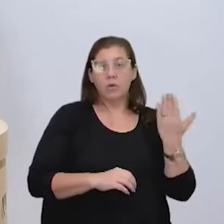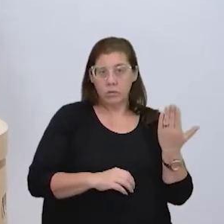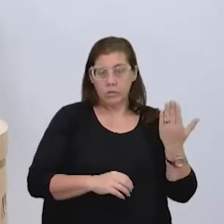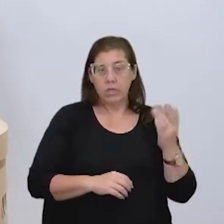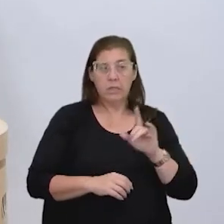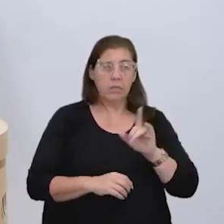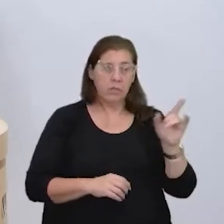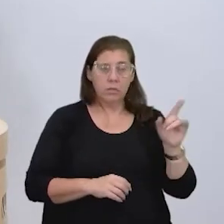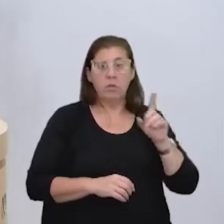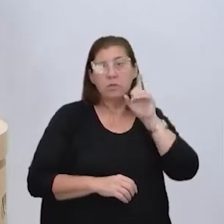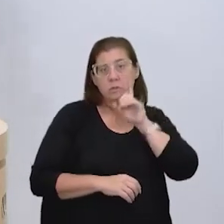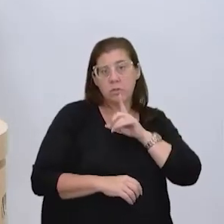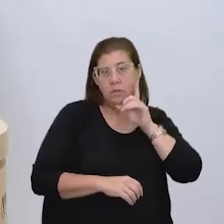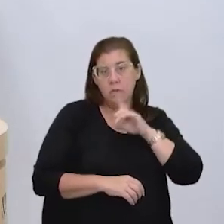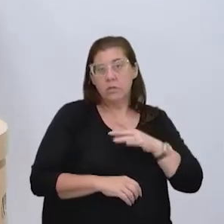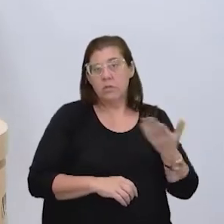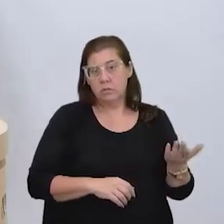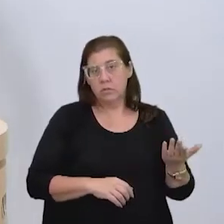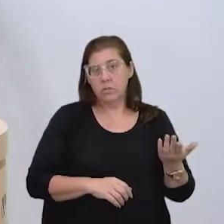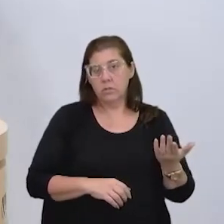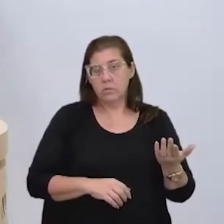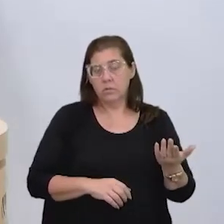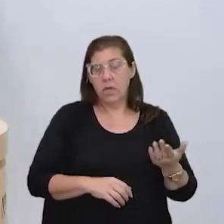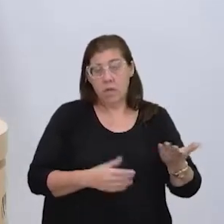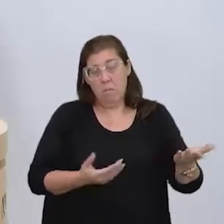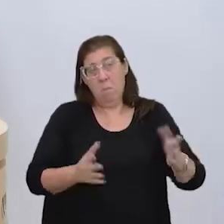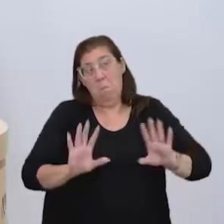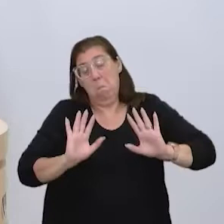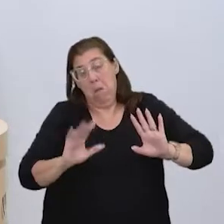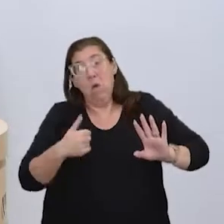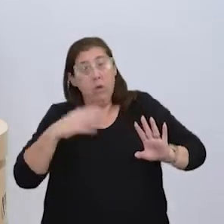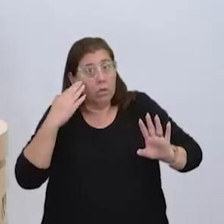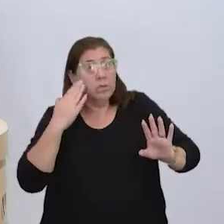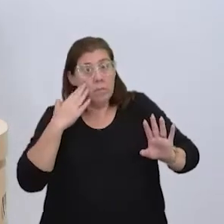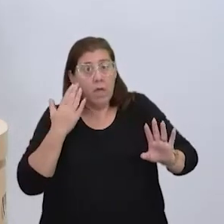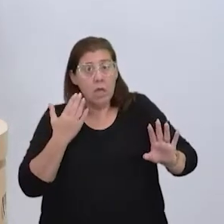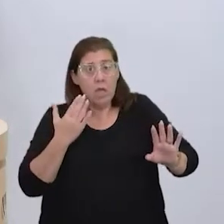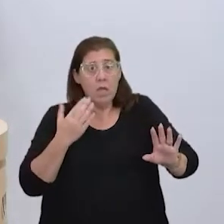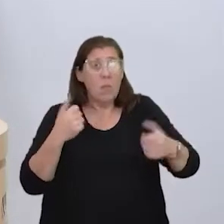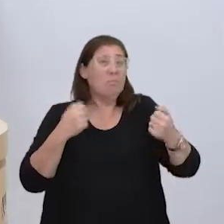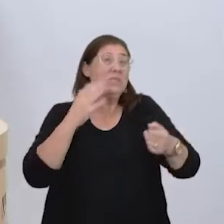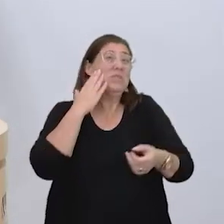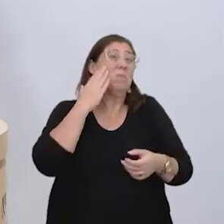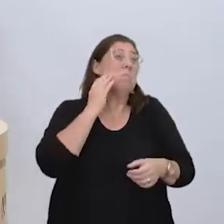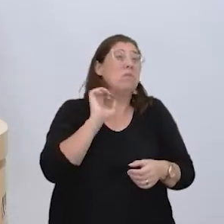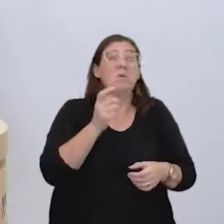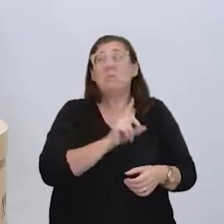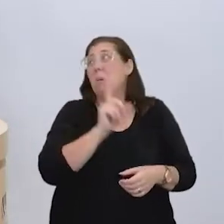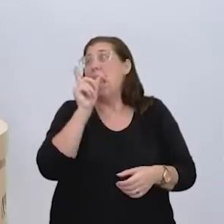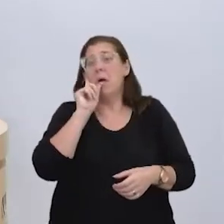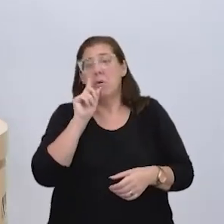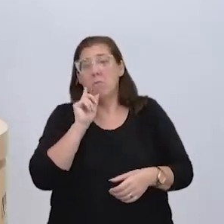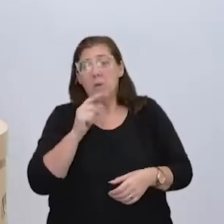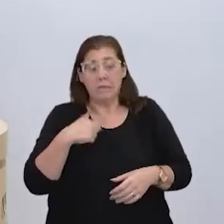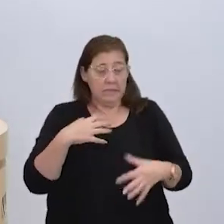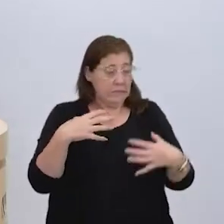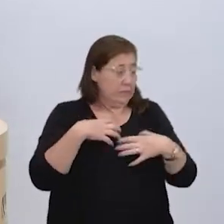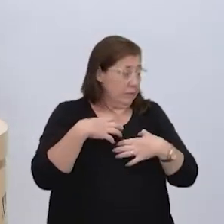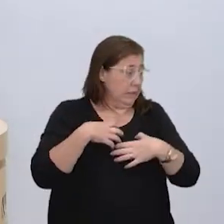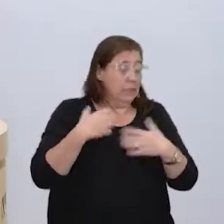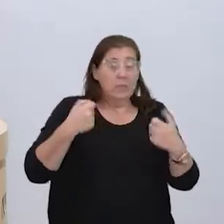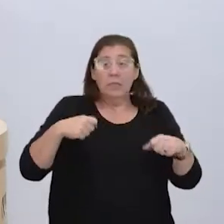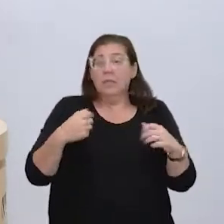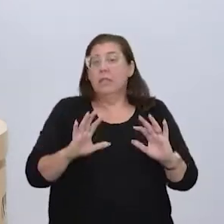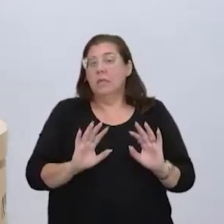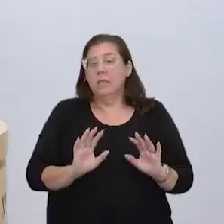Não. Vai mudar minha vida em alguma coisa? Menos ainda. Mas eu quero saber. Eu preciso. Eu gero essa necessidade.